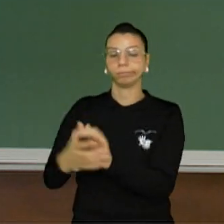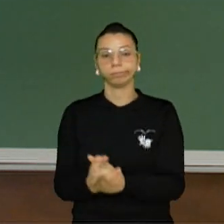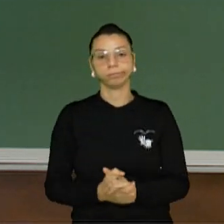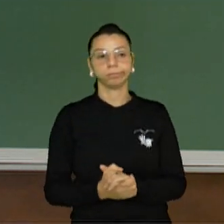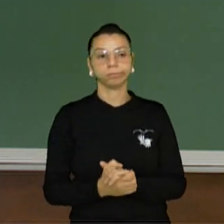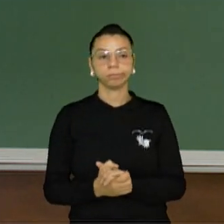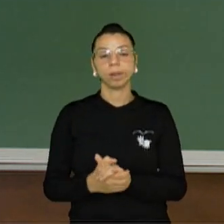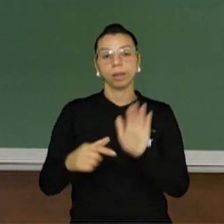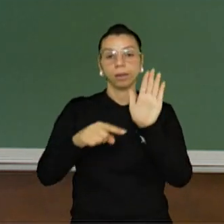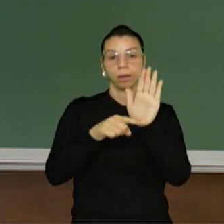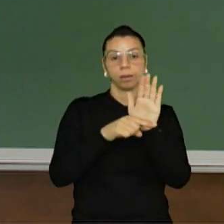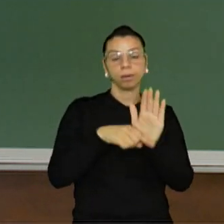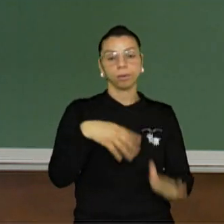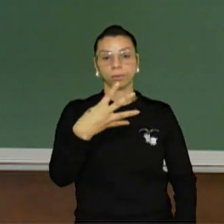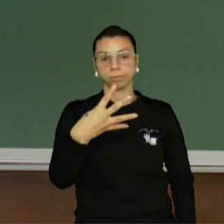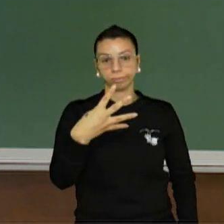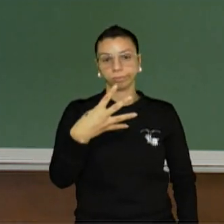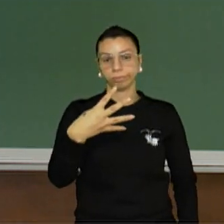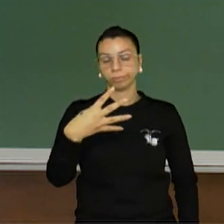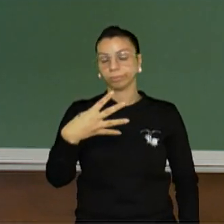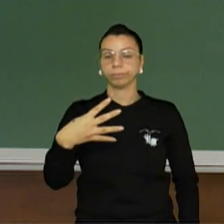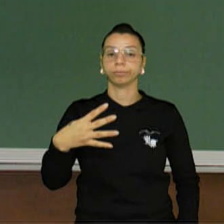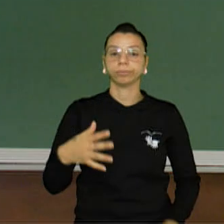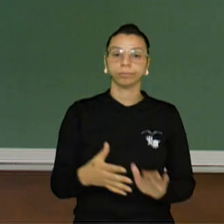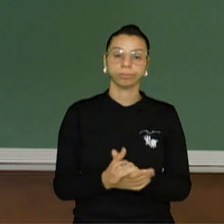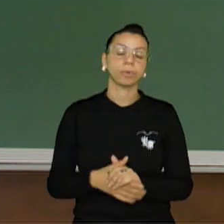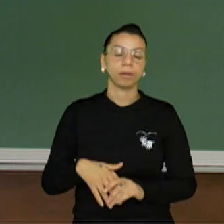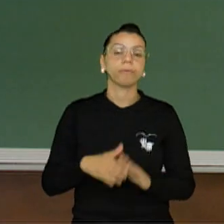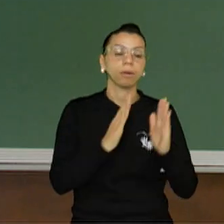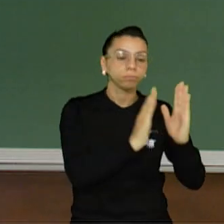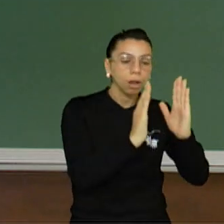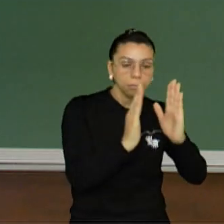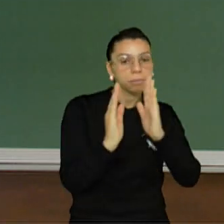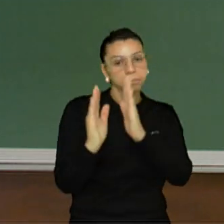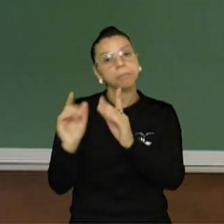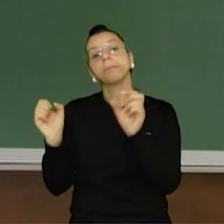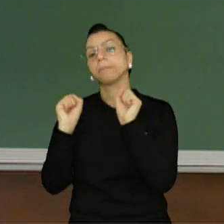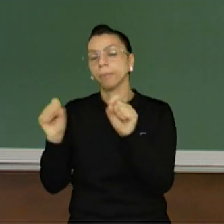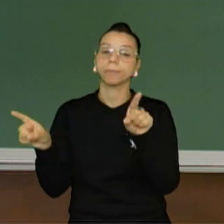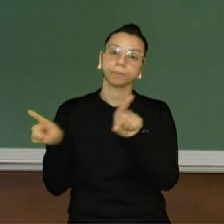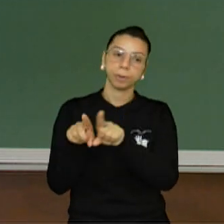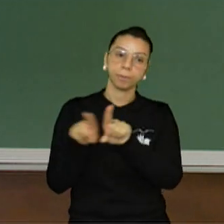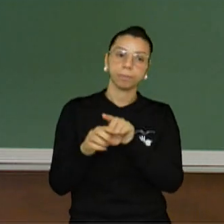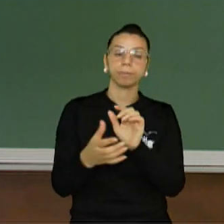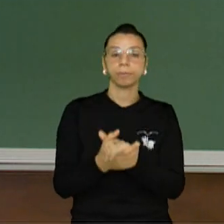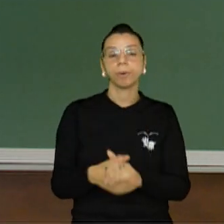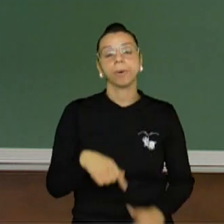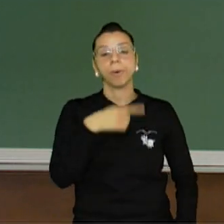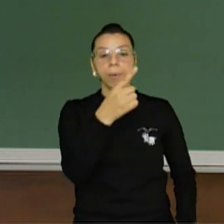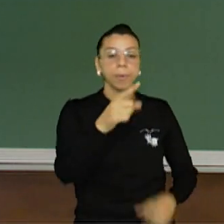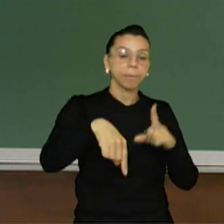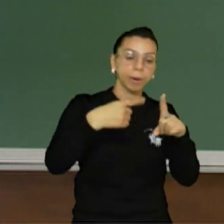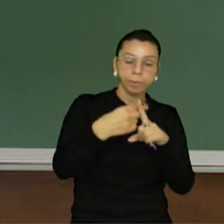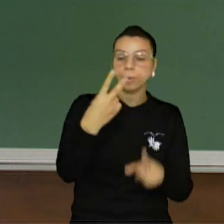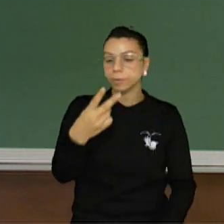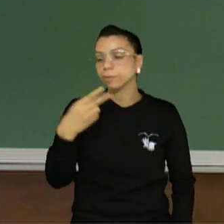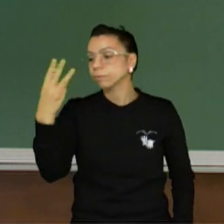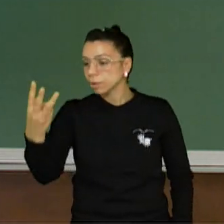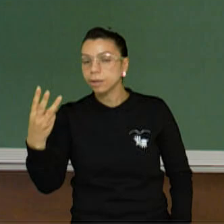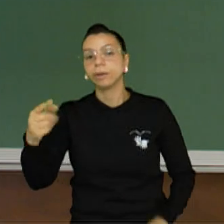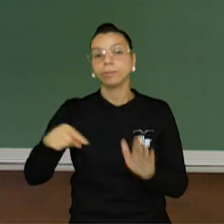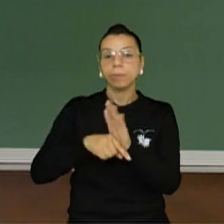4 negativo. Nada impede que o aluno vá fazendo na ordem. 1 mais 2, 3, menos 4, menos